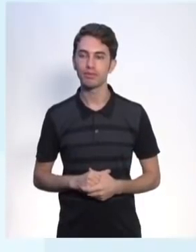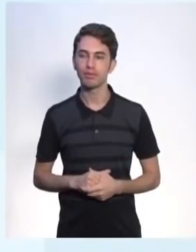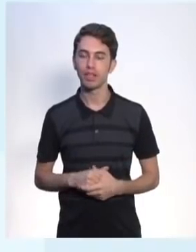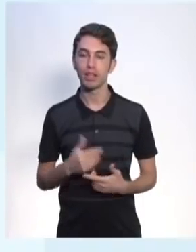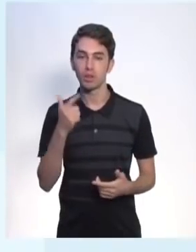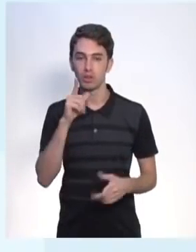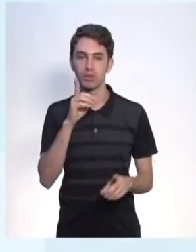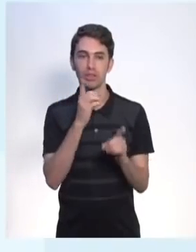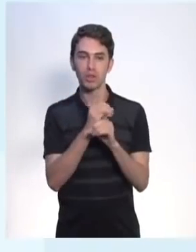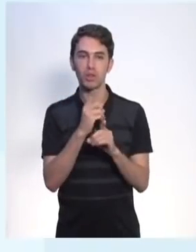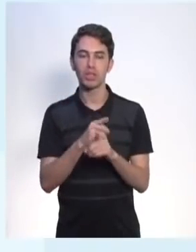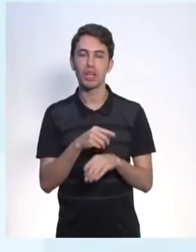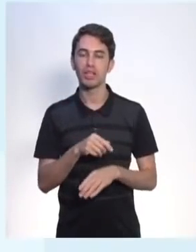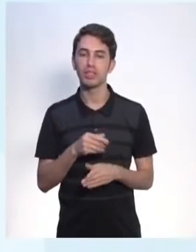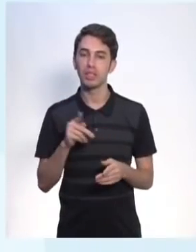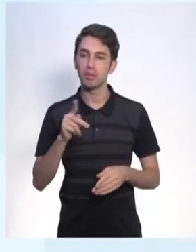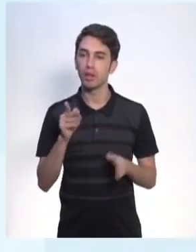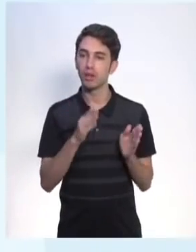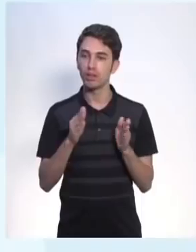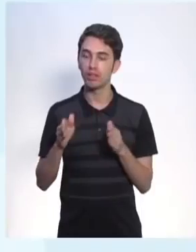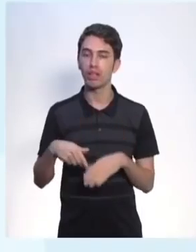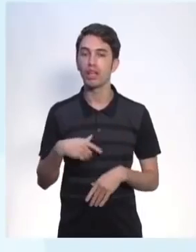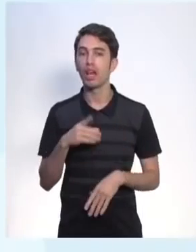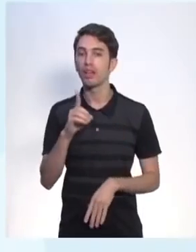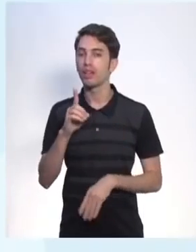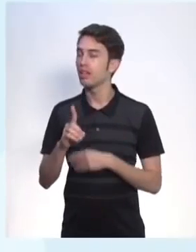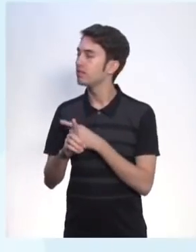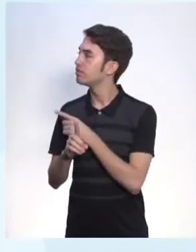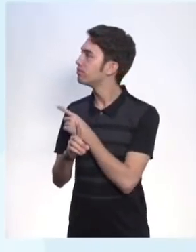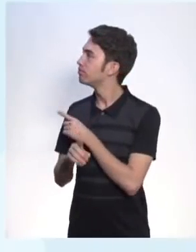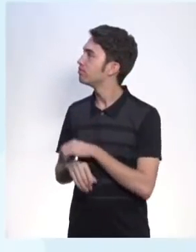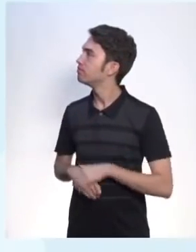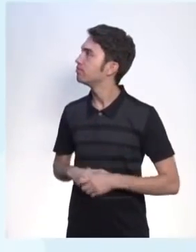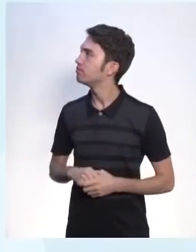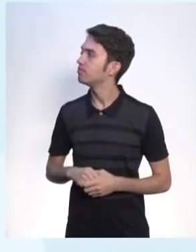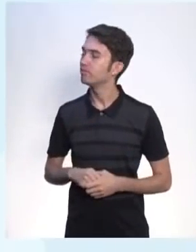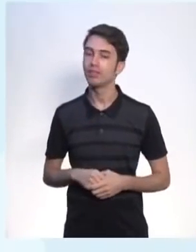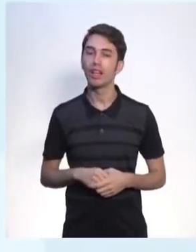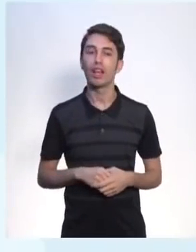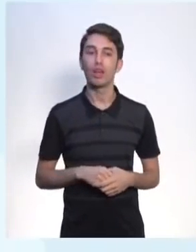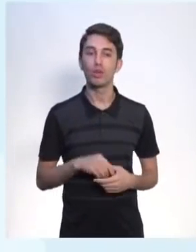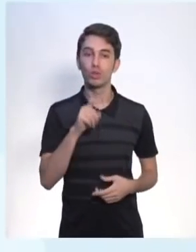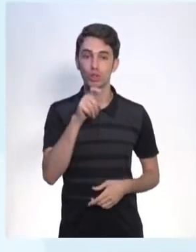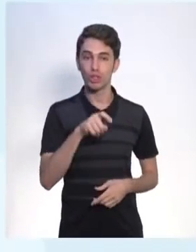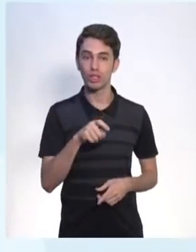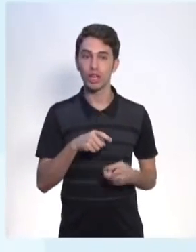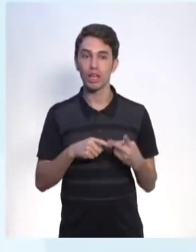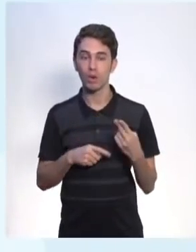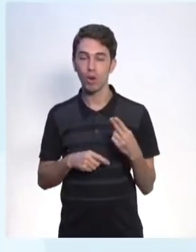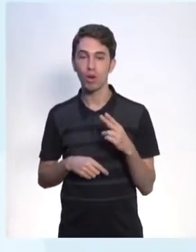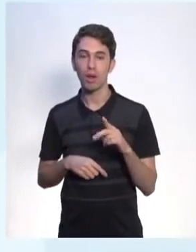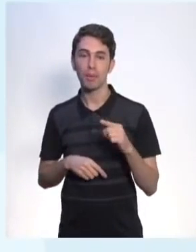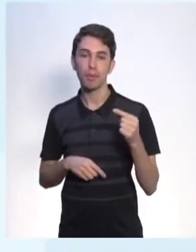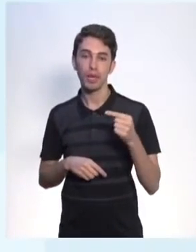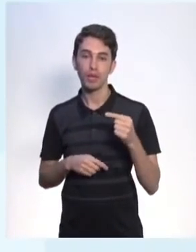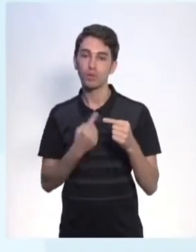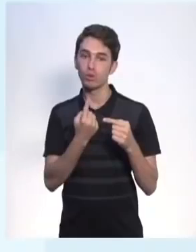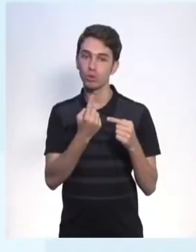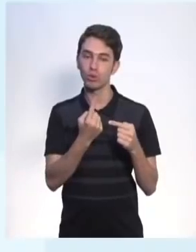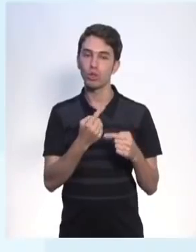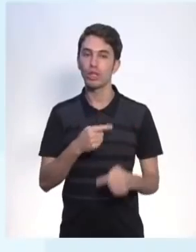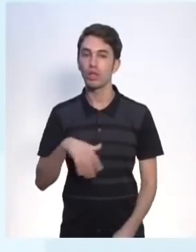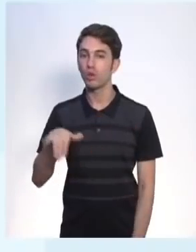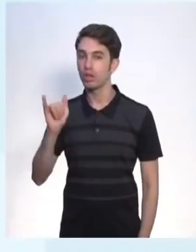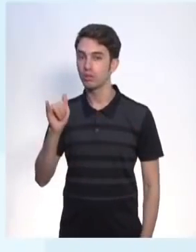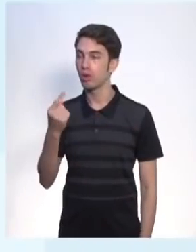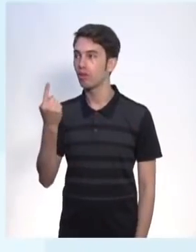encontrar esse par ordenado. E na D? Na D, o x equivale a menos 1 e o y